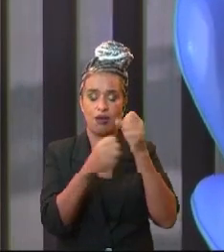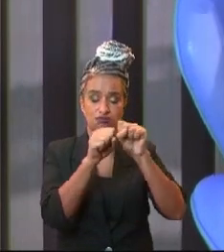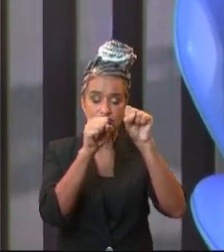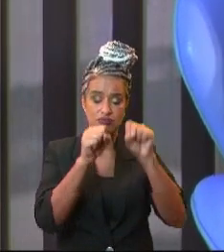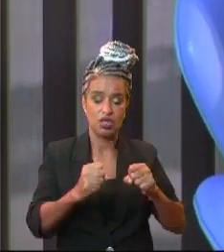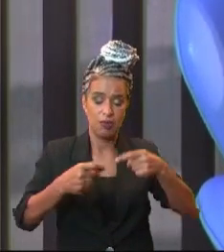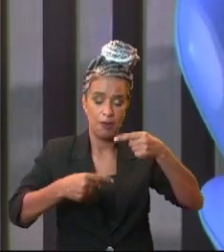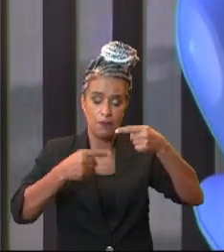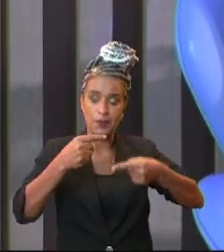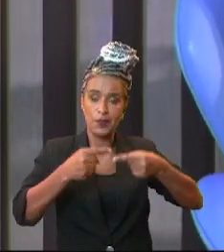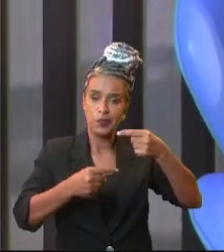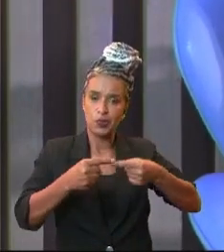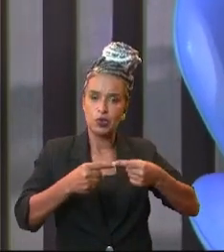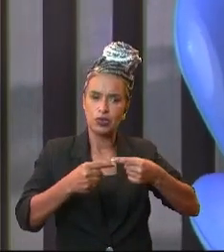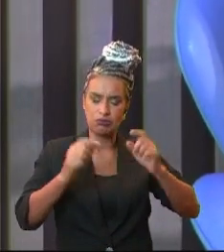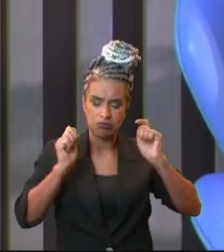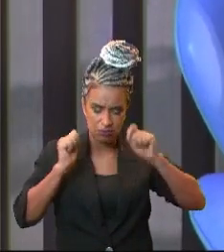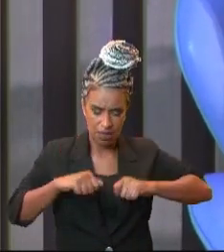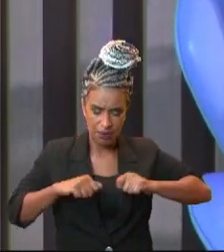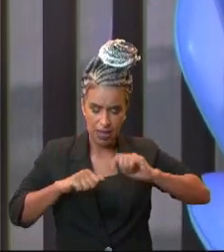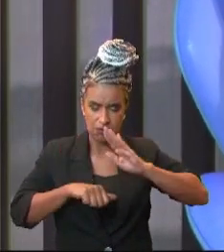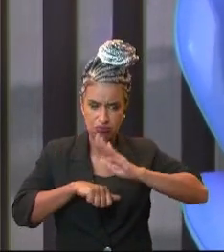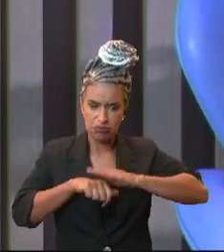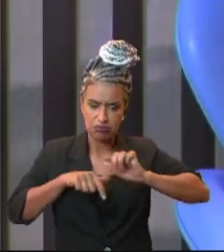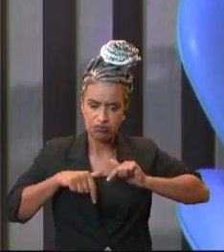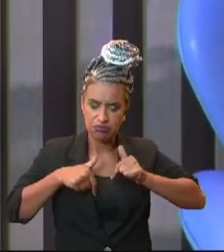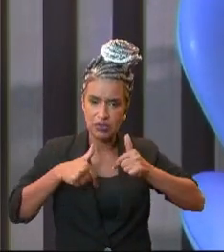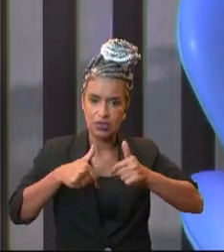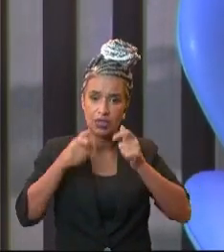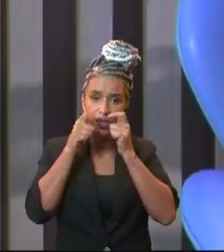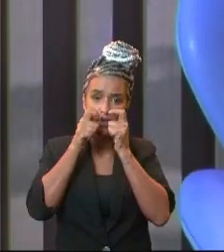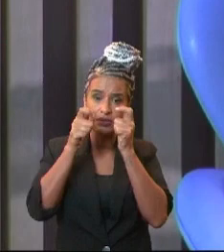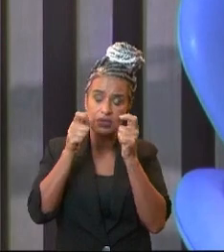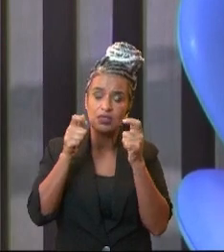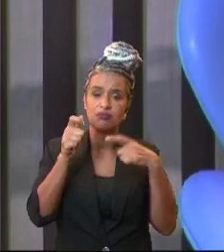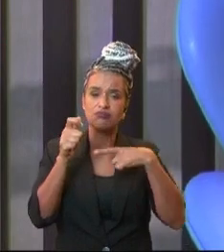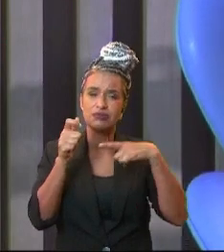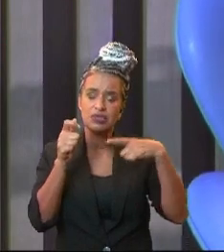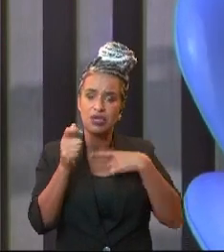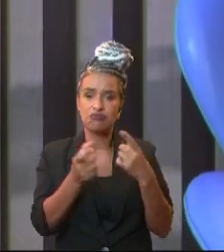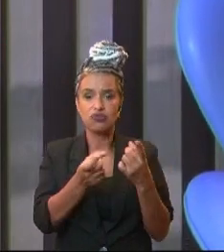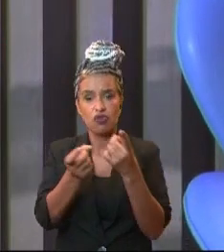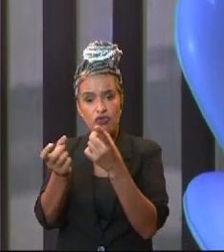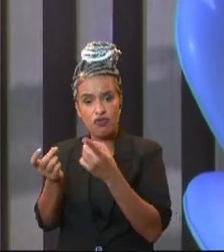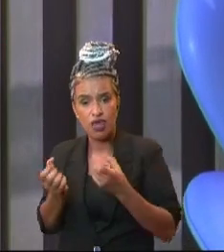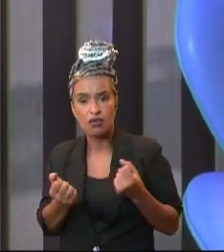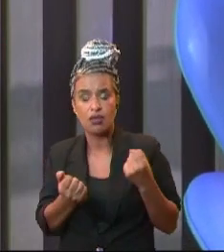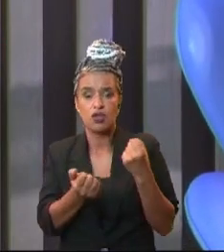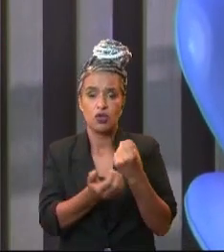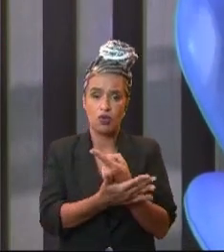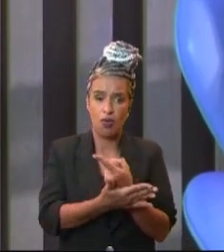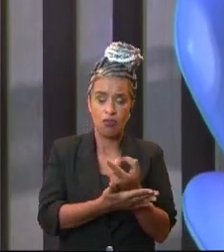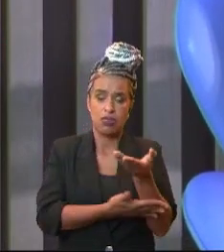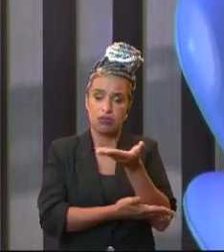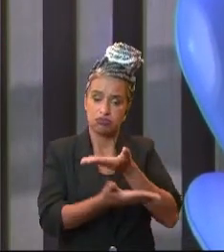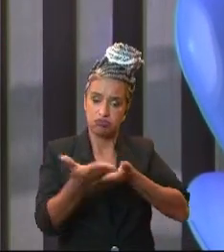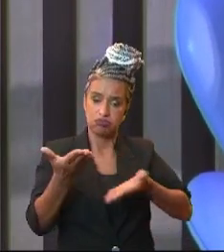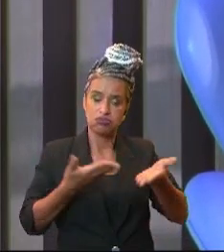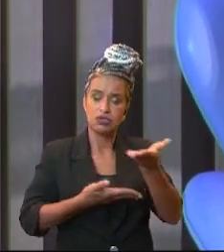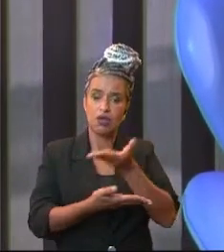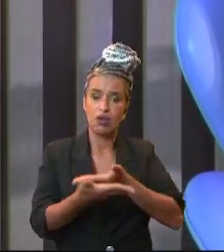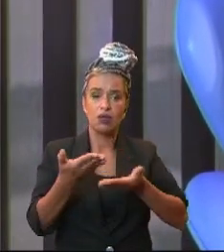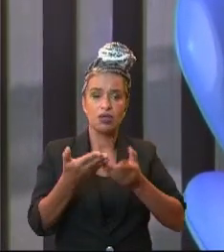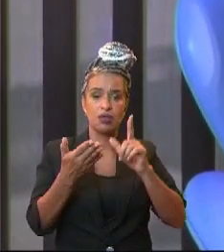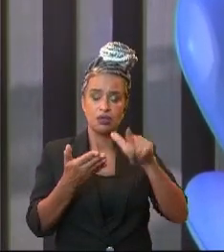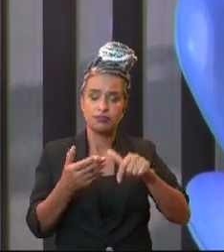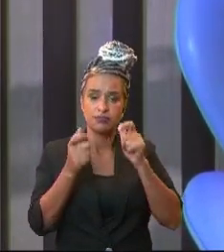que possamos, sejamos capazes de engajar, o que é no nosso interesse, o comércio, estabelecer comércio quando estiver no nosso